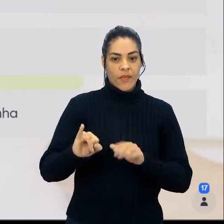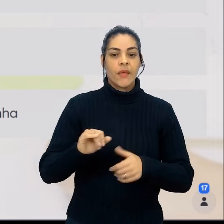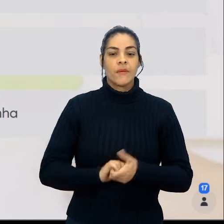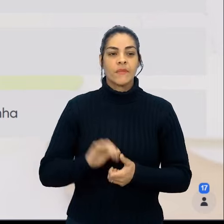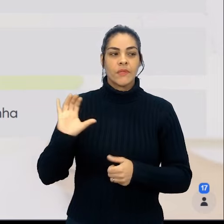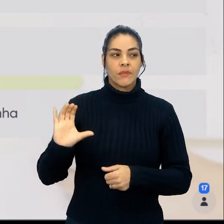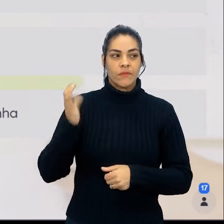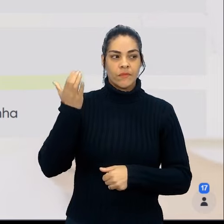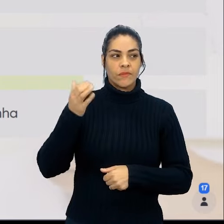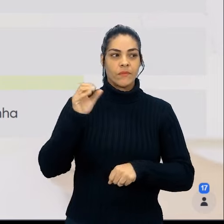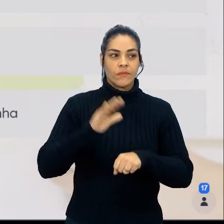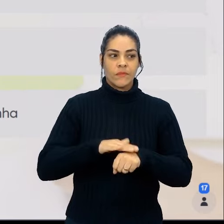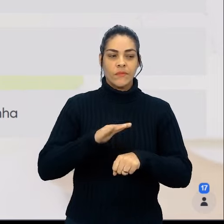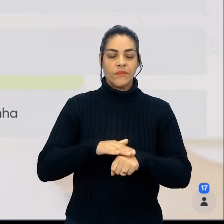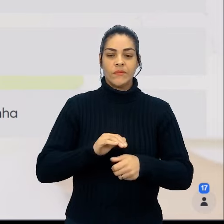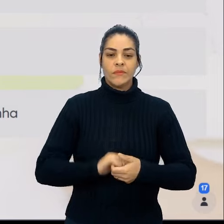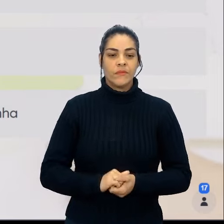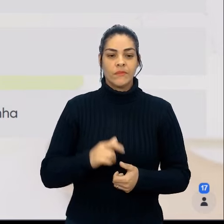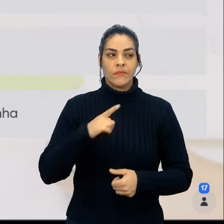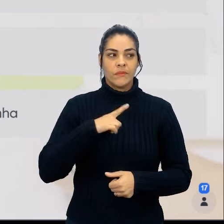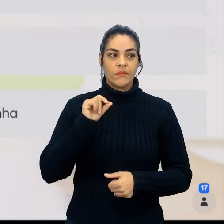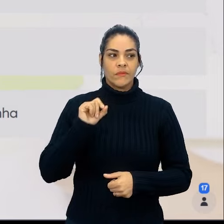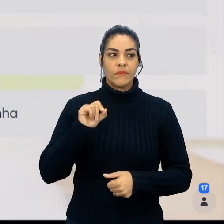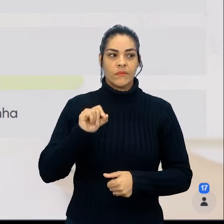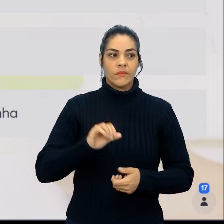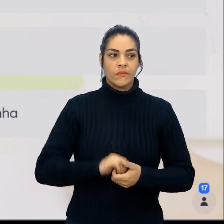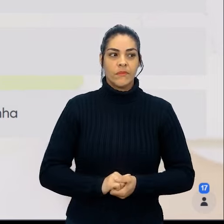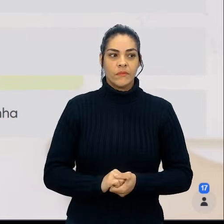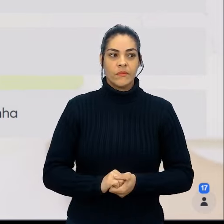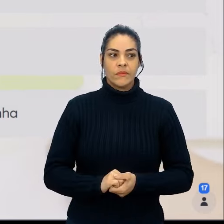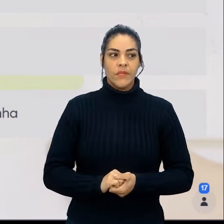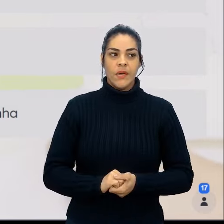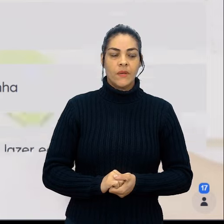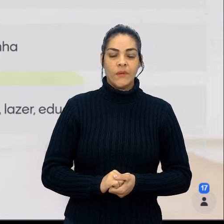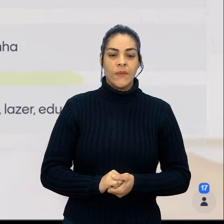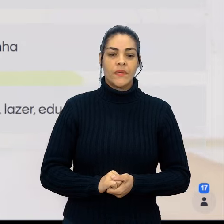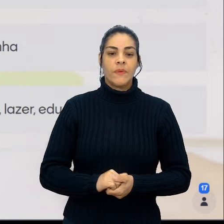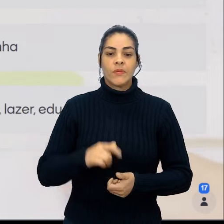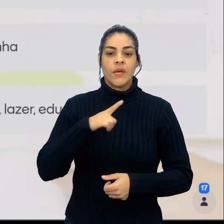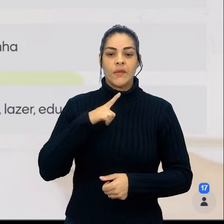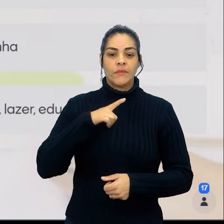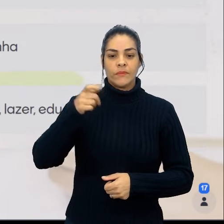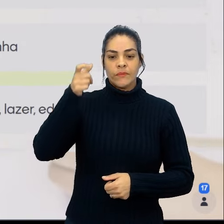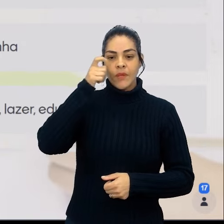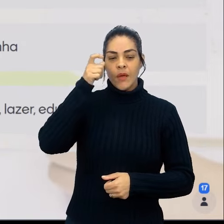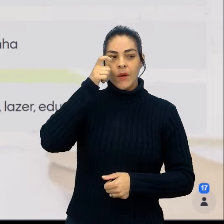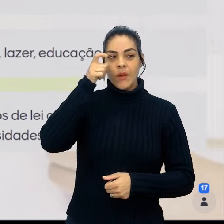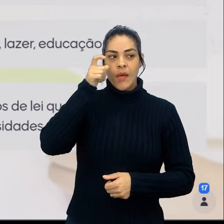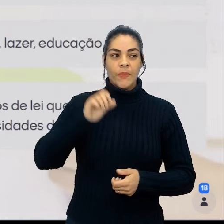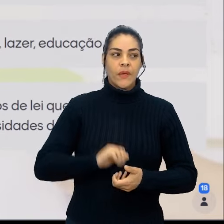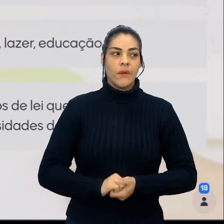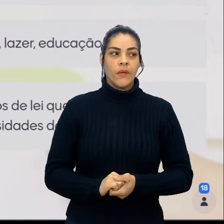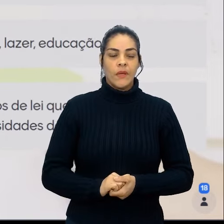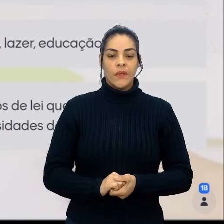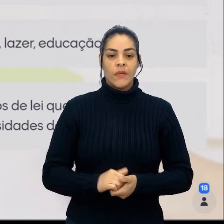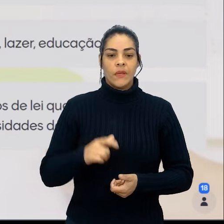ações governamentais que pensam e legislam sobre pautas de interesse público e privado. Isso